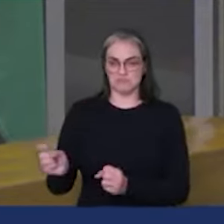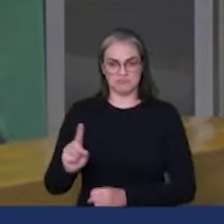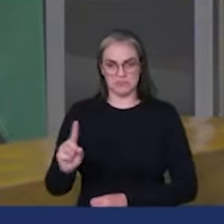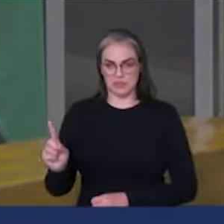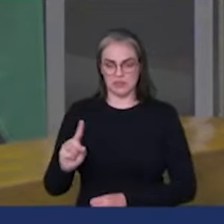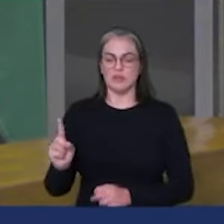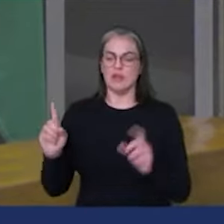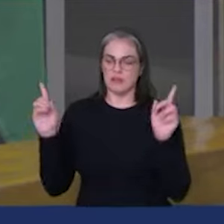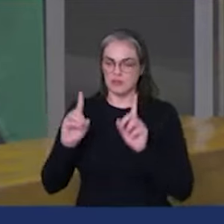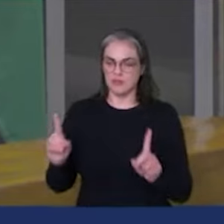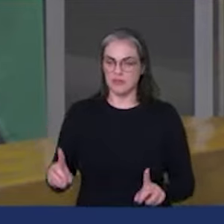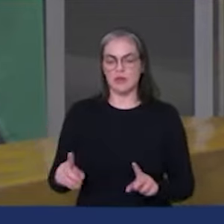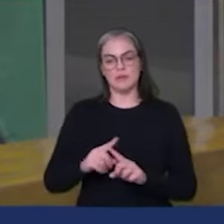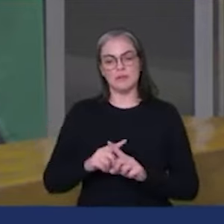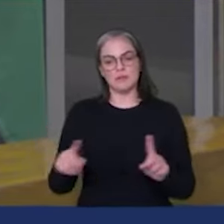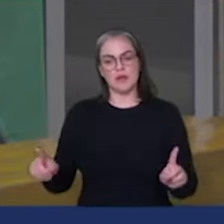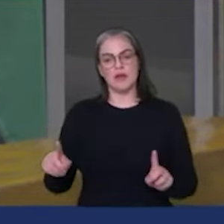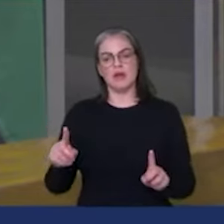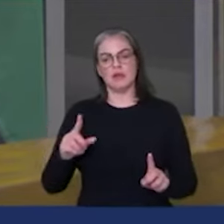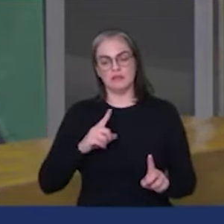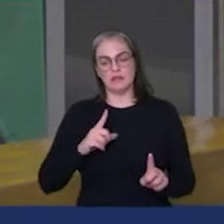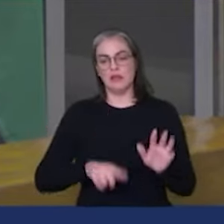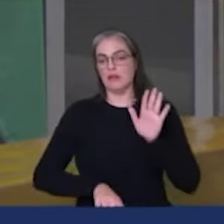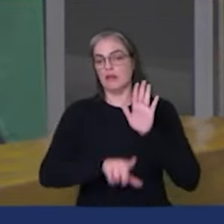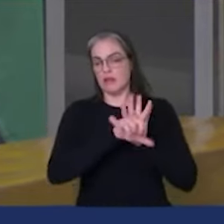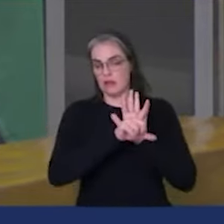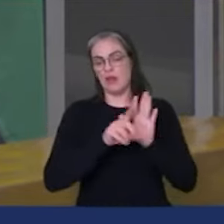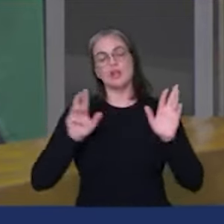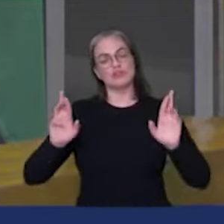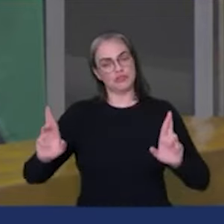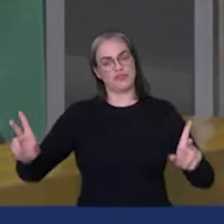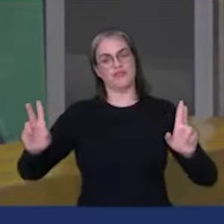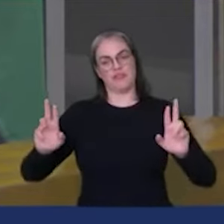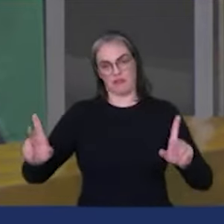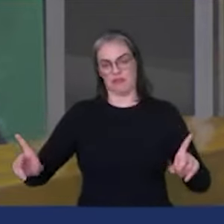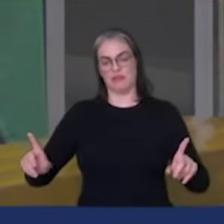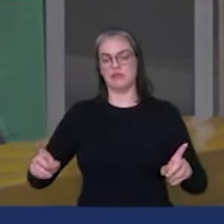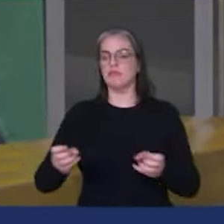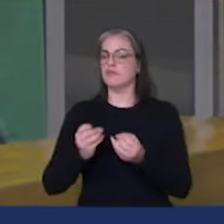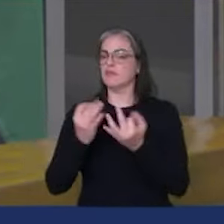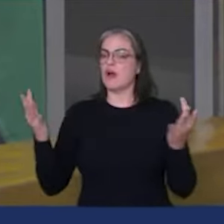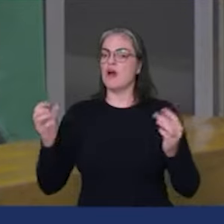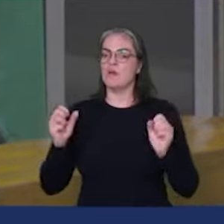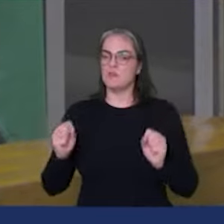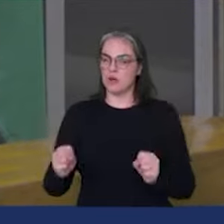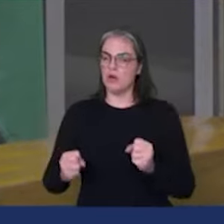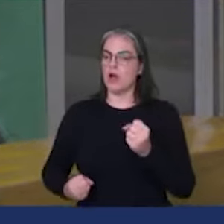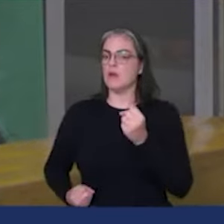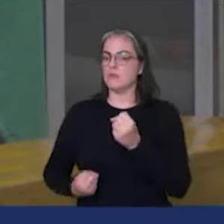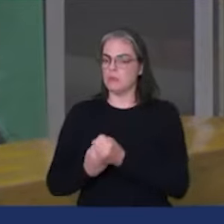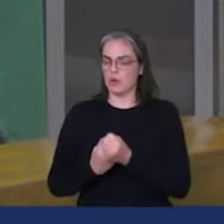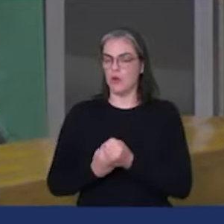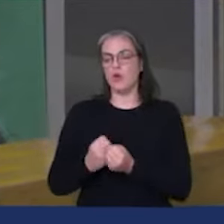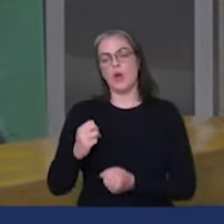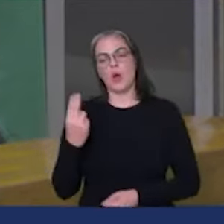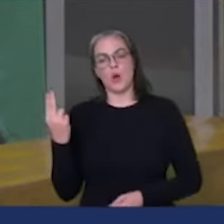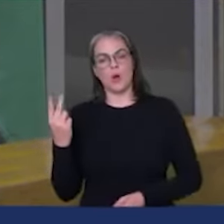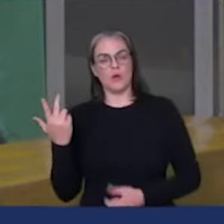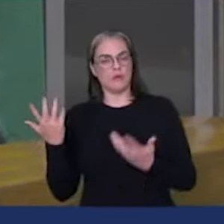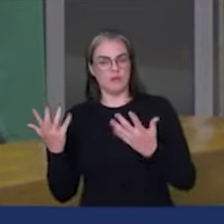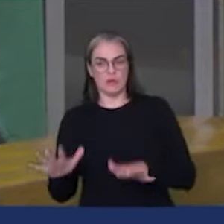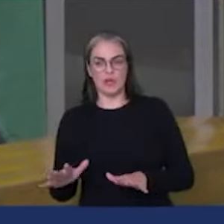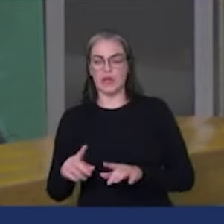a deficiência jurídica é um conceito diferente. Muitos podem ser favoráveis a este movimento, não favoráveis a esse movimento, mas não